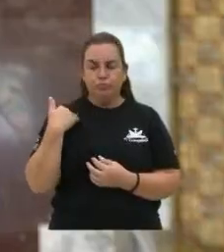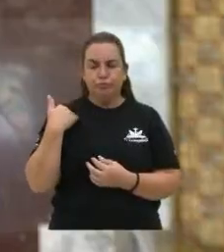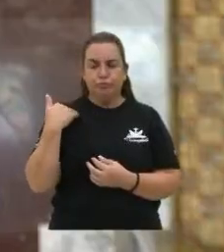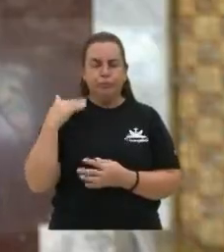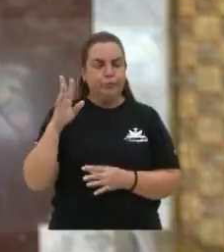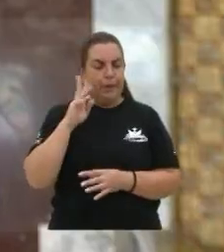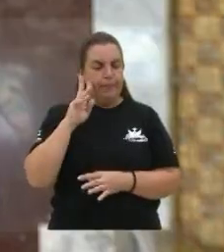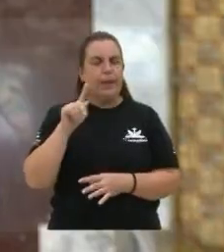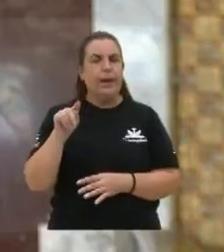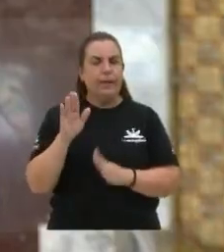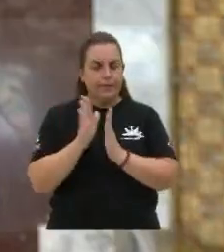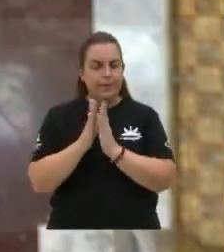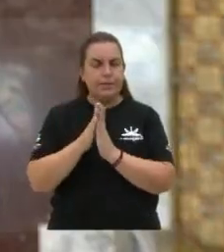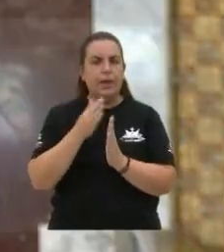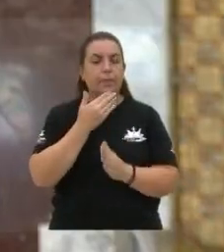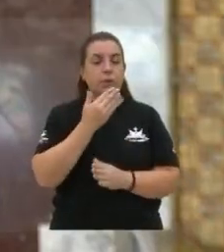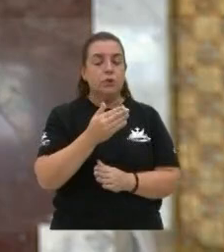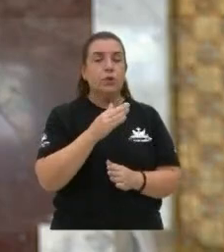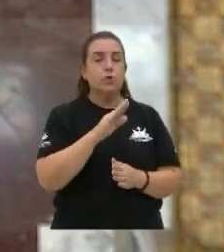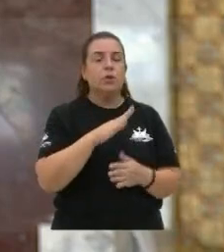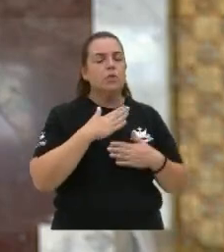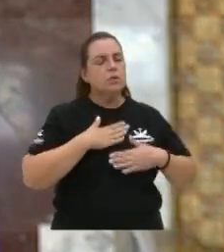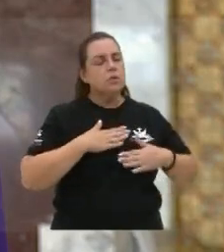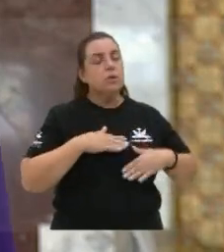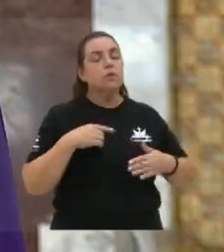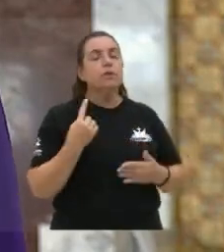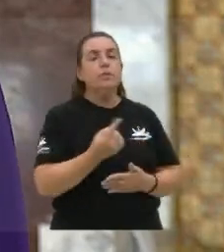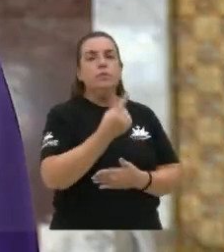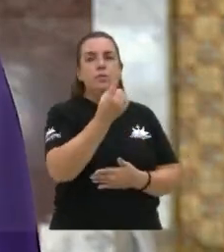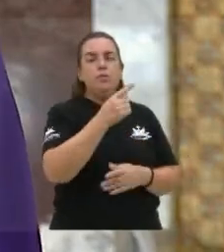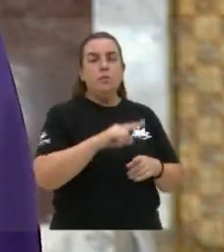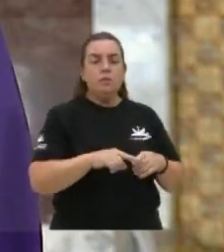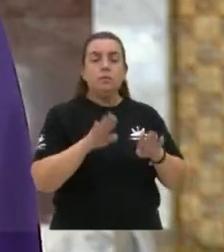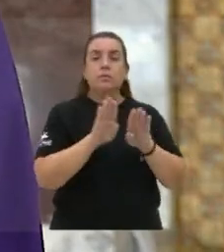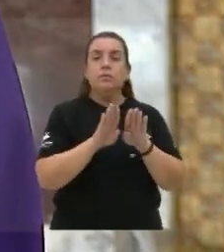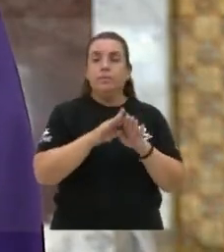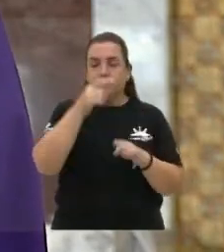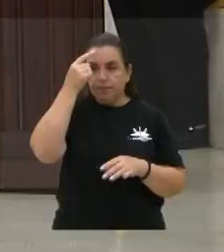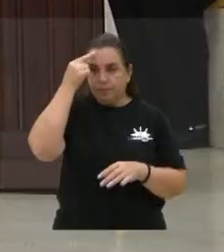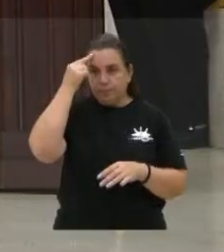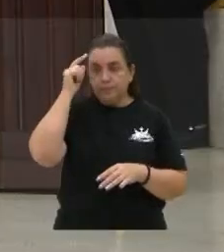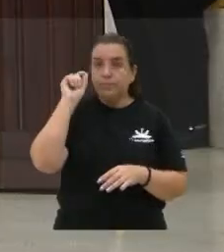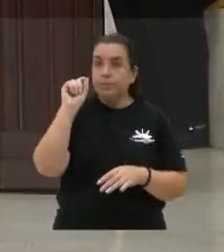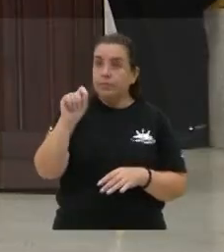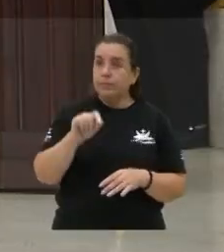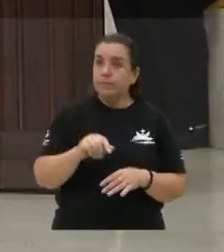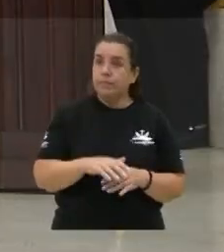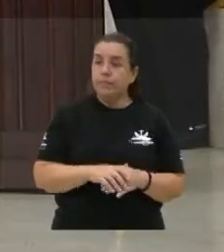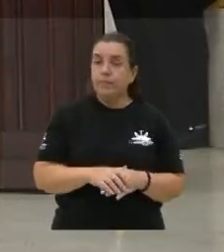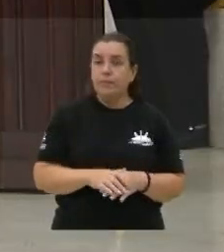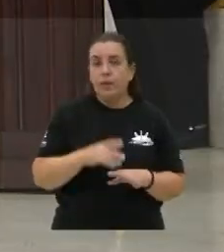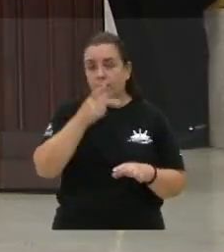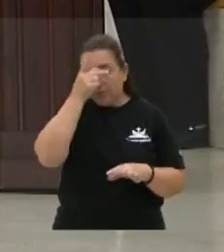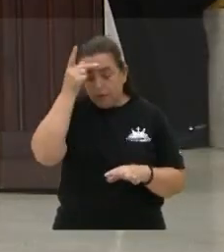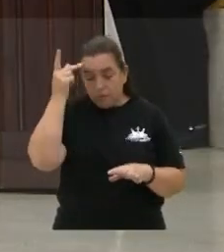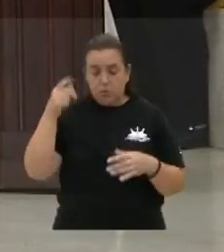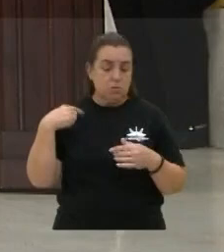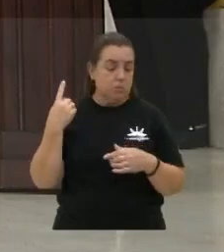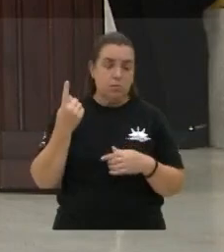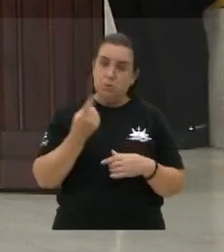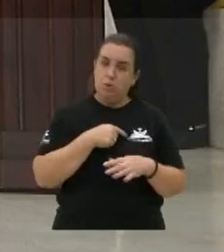rezar e pedir o descanso eterno, mas pensando naqueles que foram, pensar que também inevitavelmente